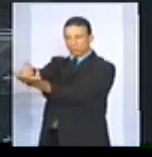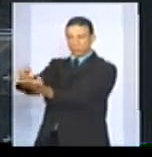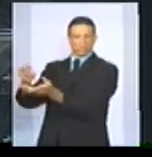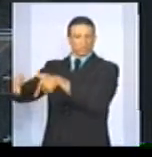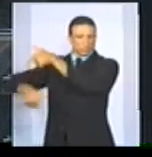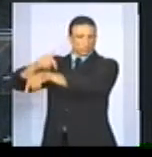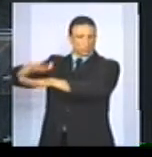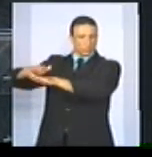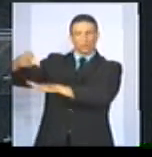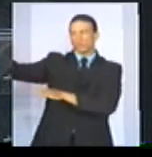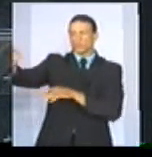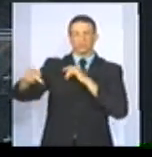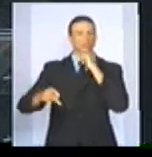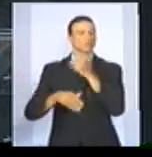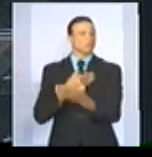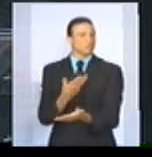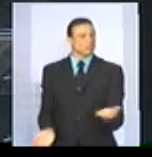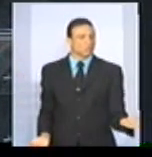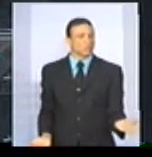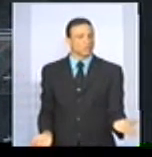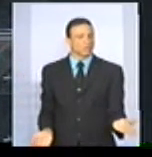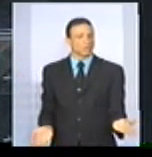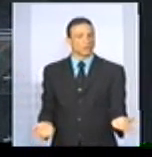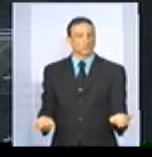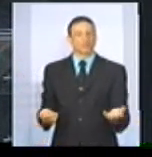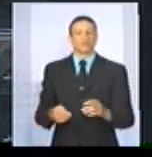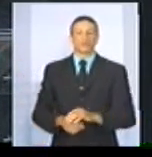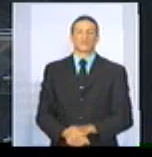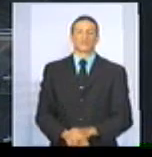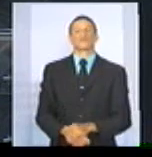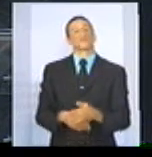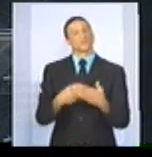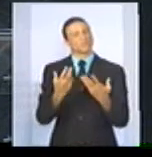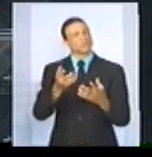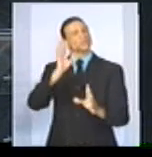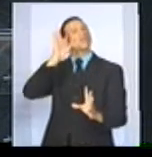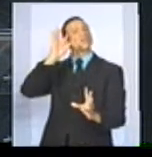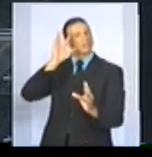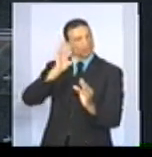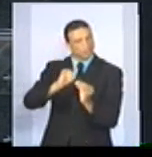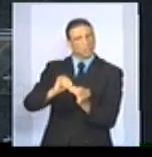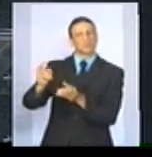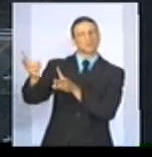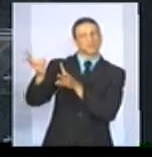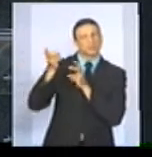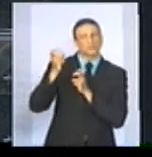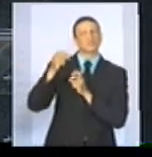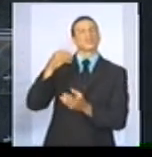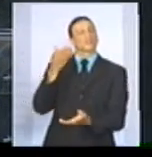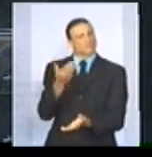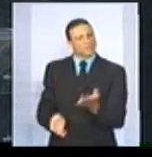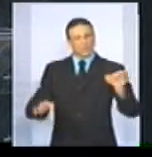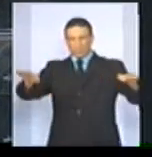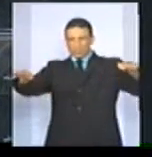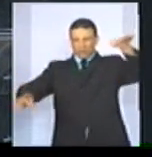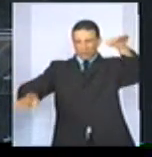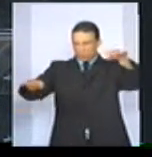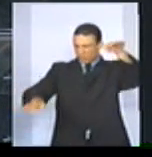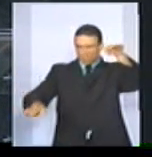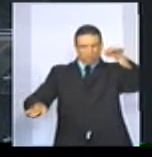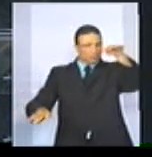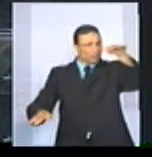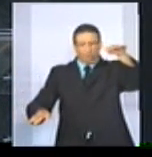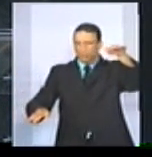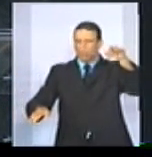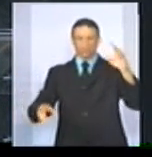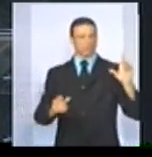nem de um sanfoneiro que fosse reputado na região. É evidente a desproporção, é chocante a desproporção, e isso é muito importante